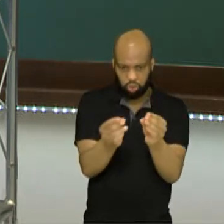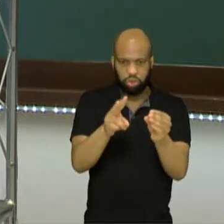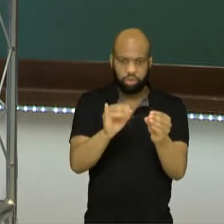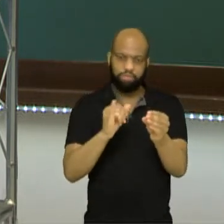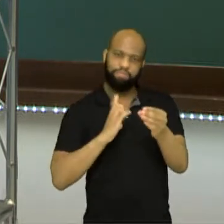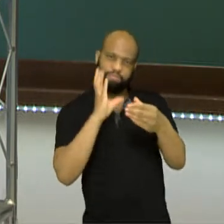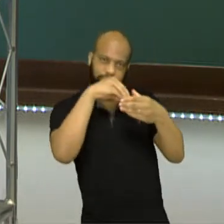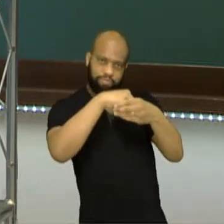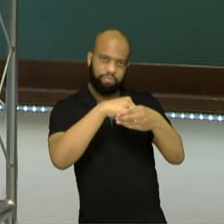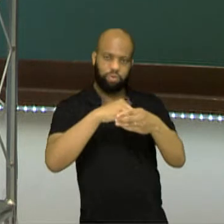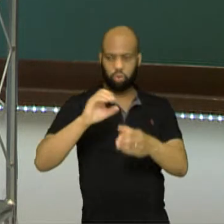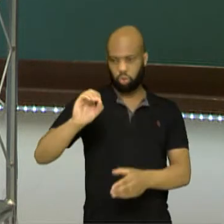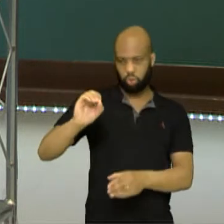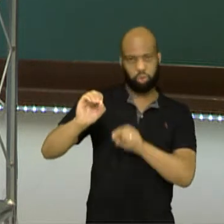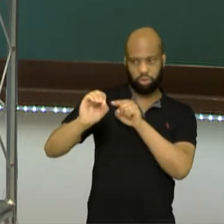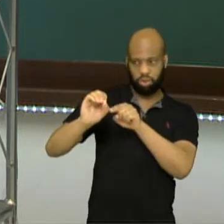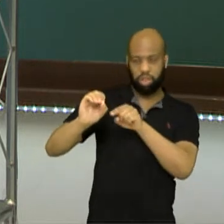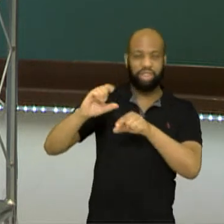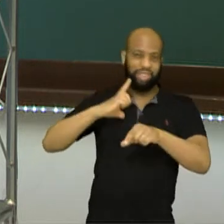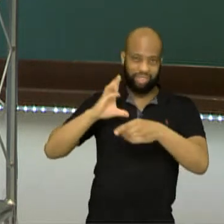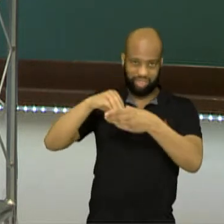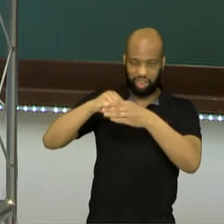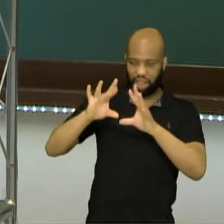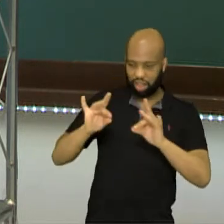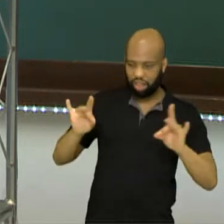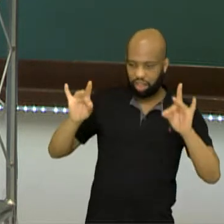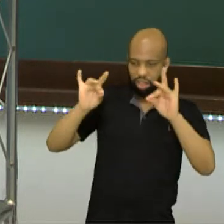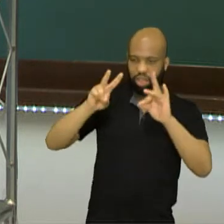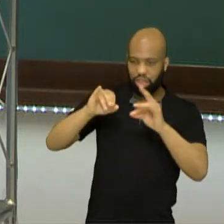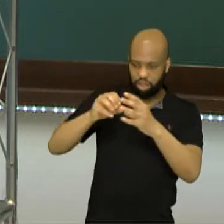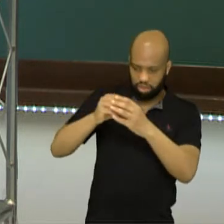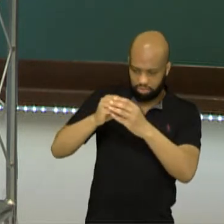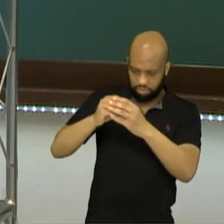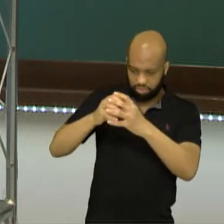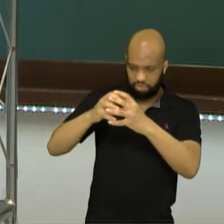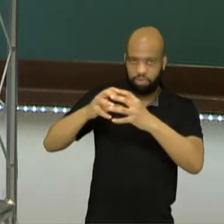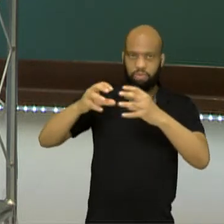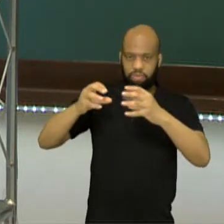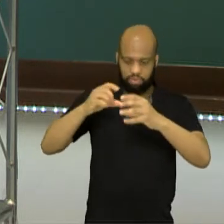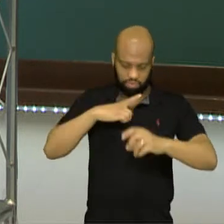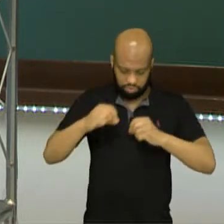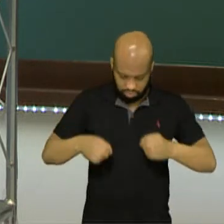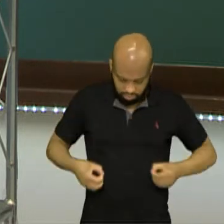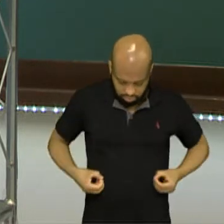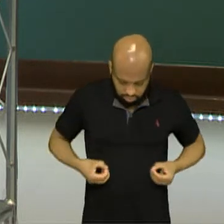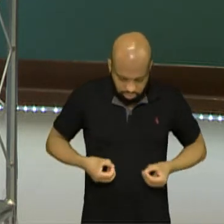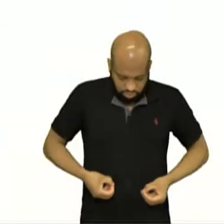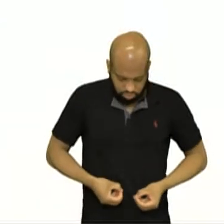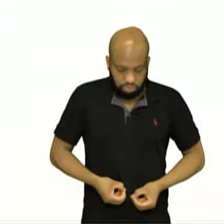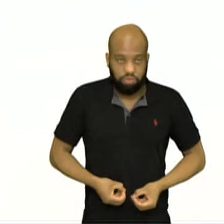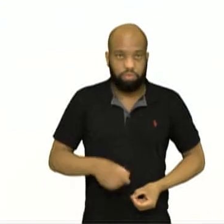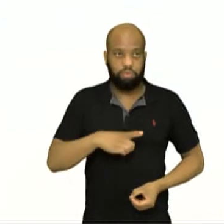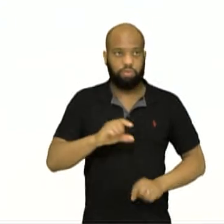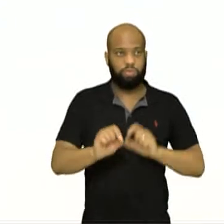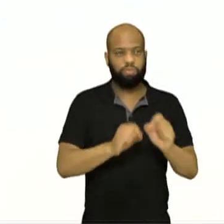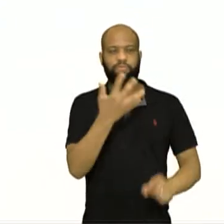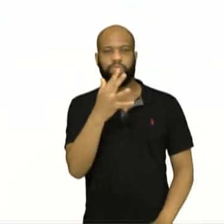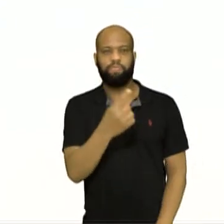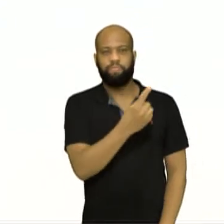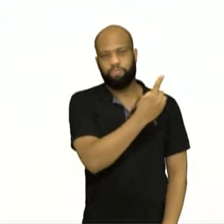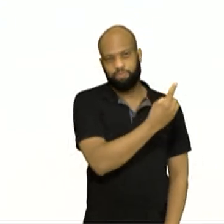com um líquido dentro, né? Esse ovócito vai crescer e vai ser liberado nas tubas uterinas ali por volta ali do